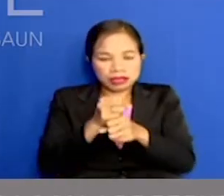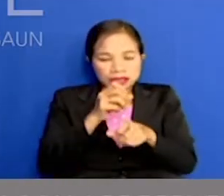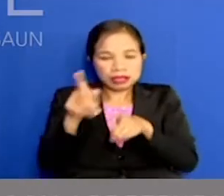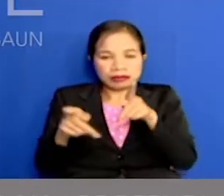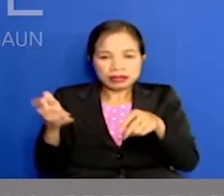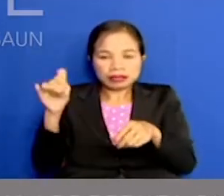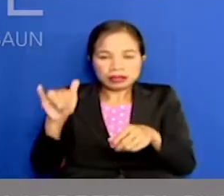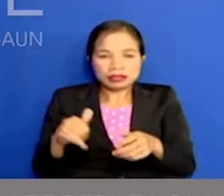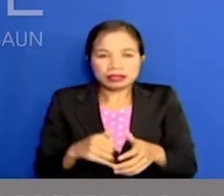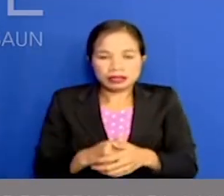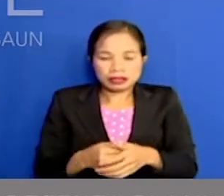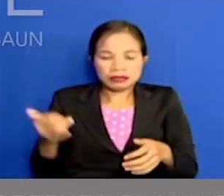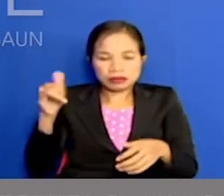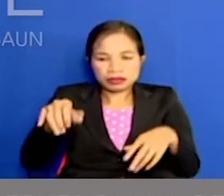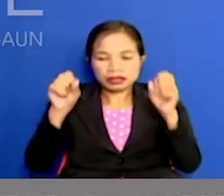vagas, parciato